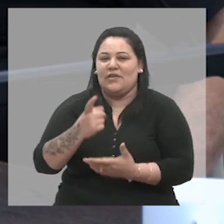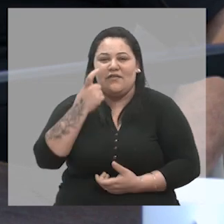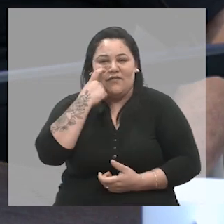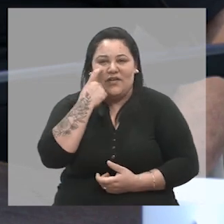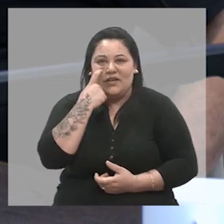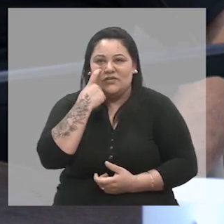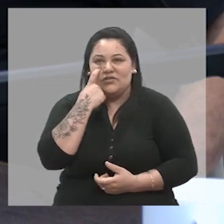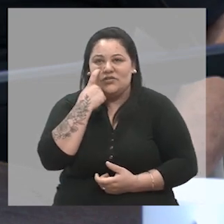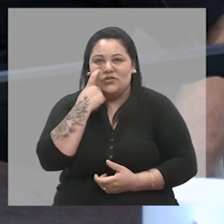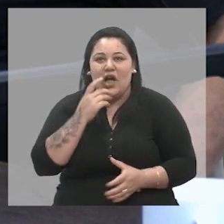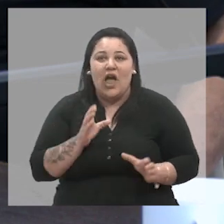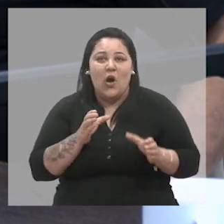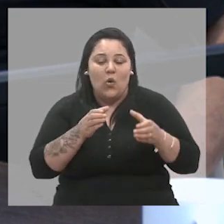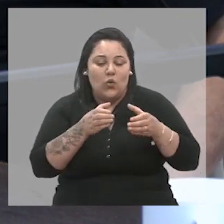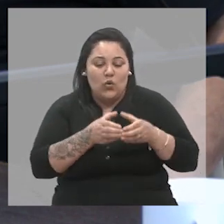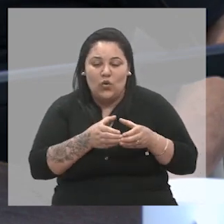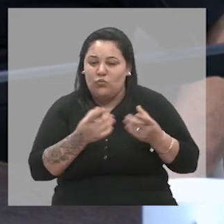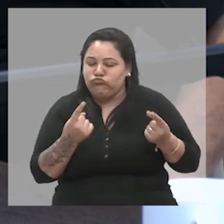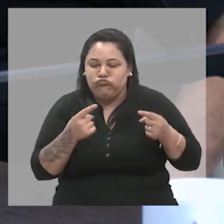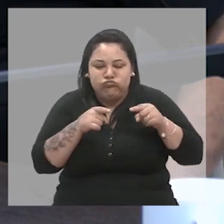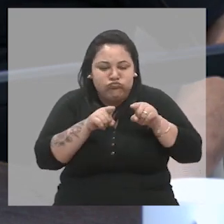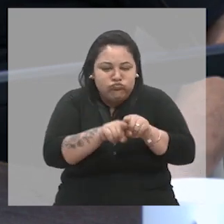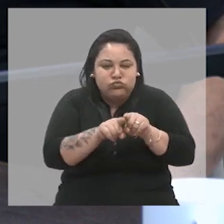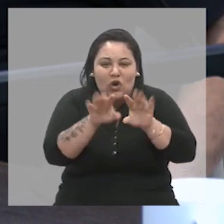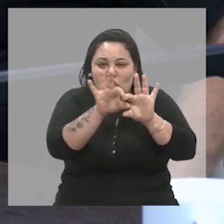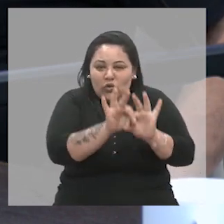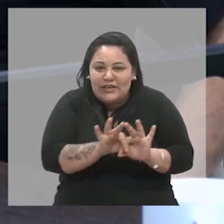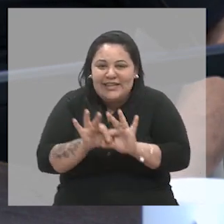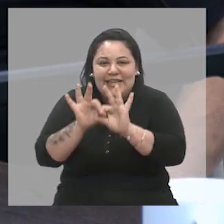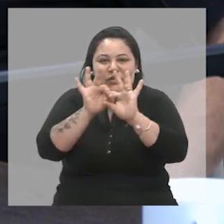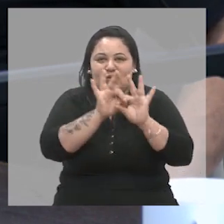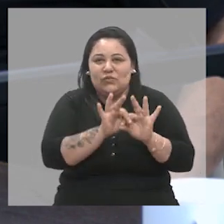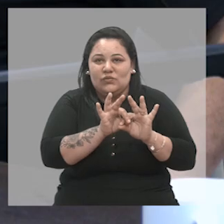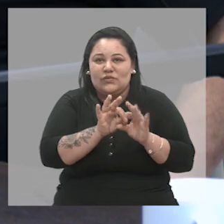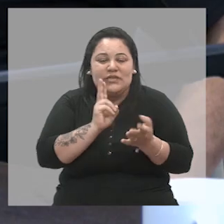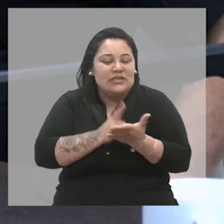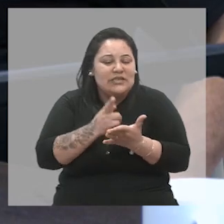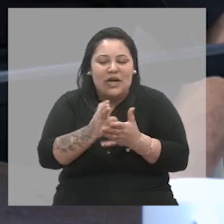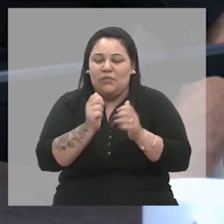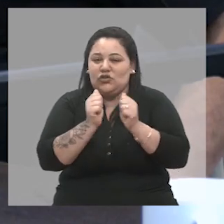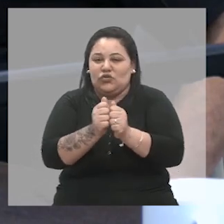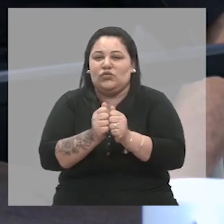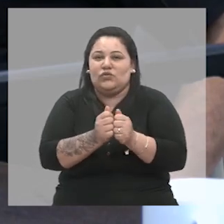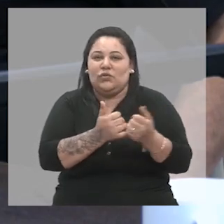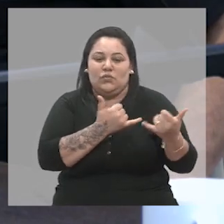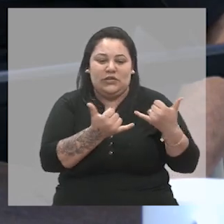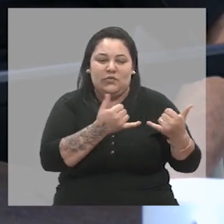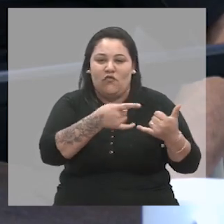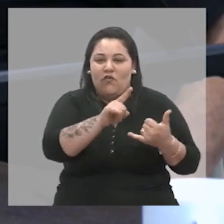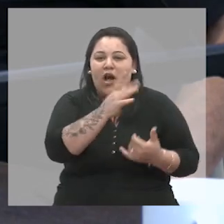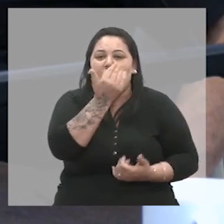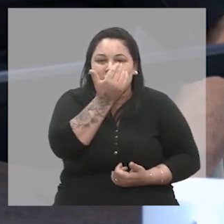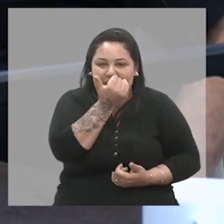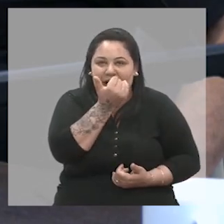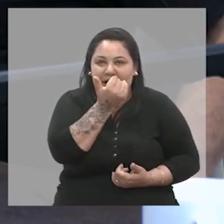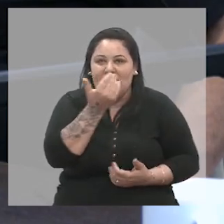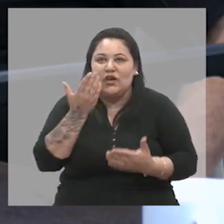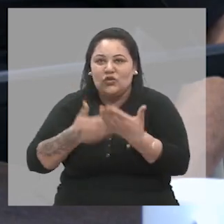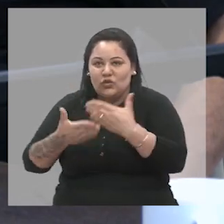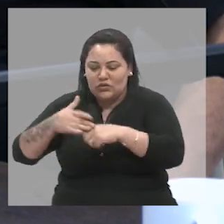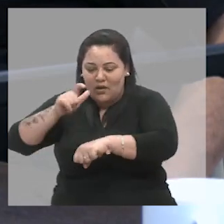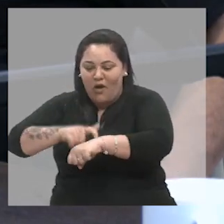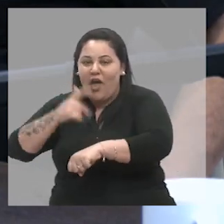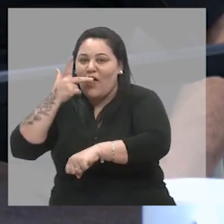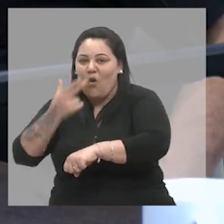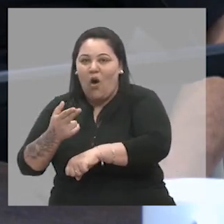vejo, é uma equipe que sempre anda junta. Independente do que eles forem fazer, eles estão sempre juntos. Então, por exemplo, eles vão almoçar. Todos vão